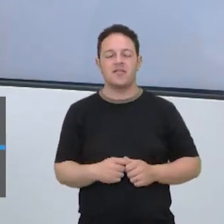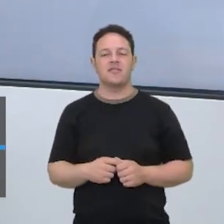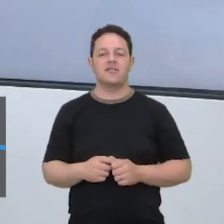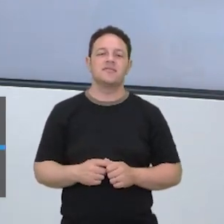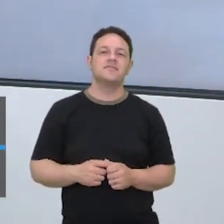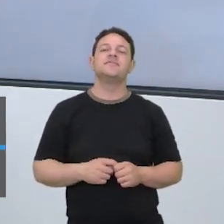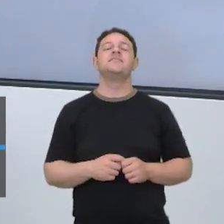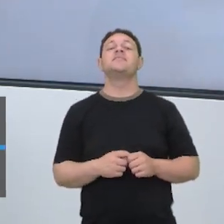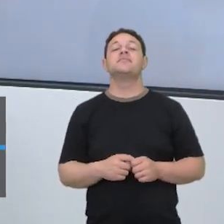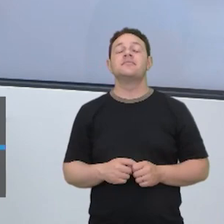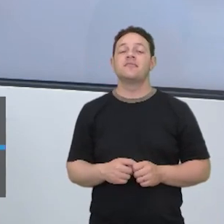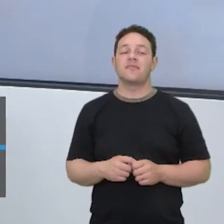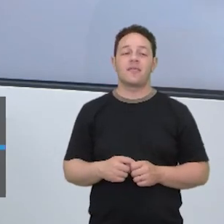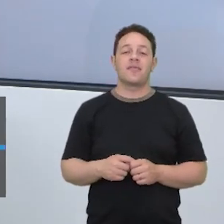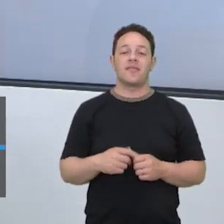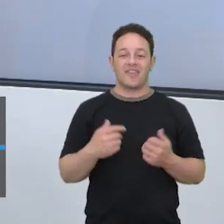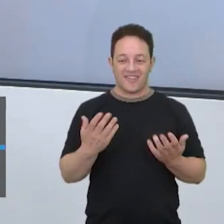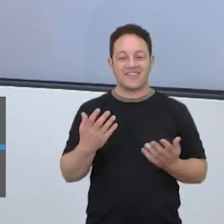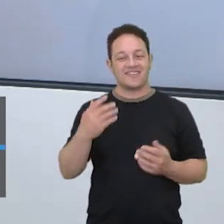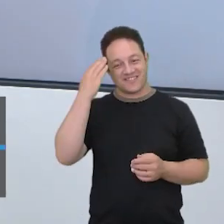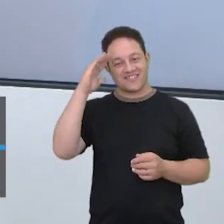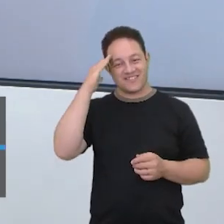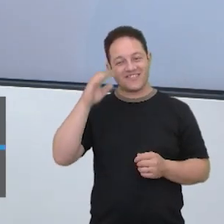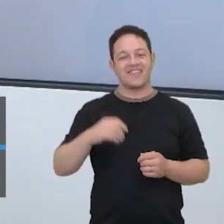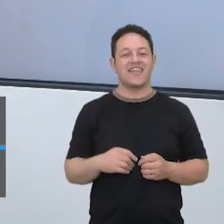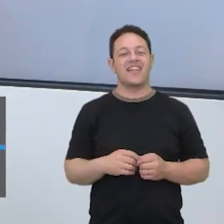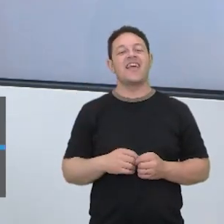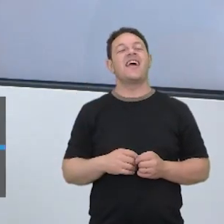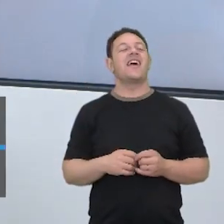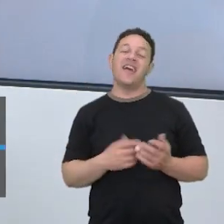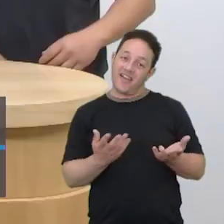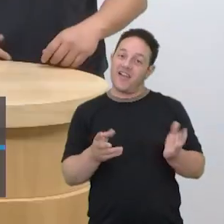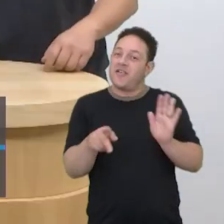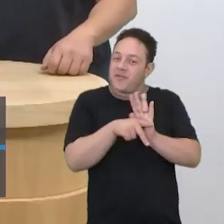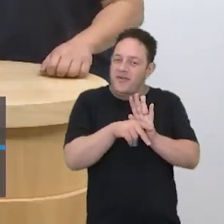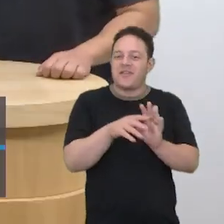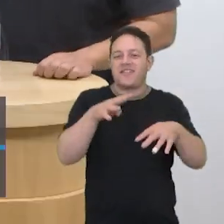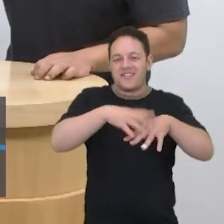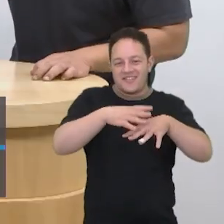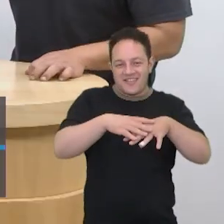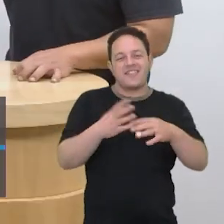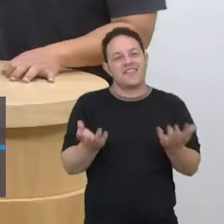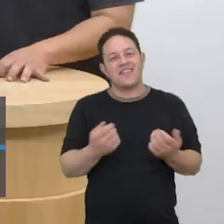a mesma coisa. Quando... Piadinha matemática.